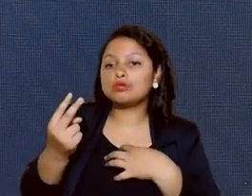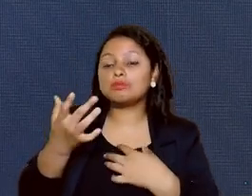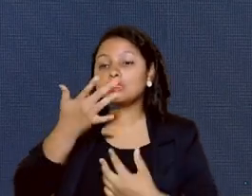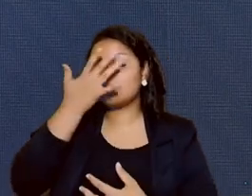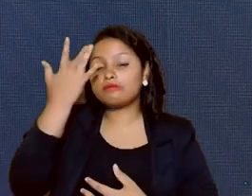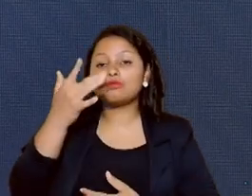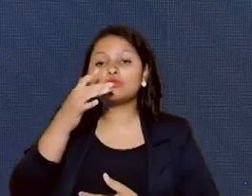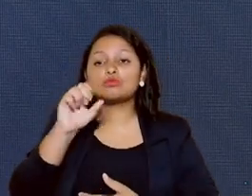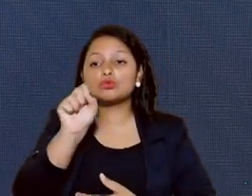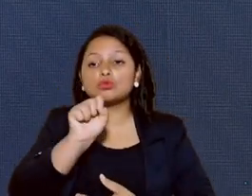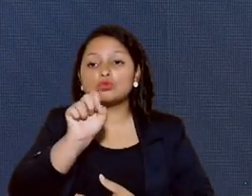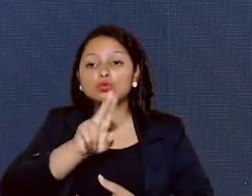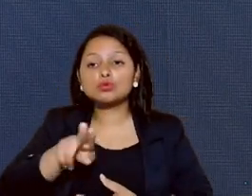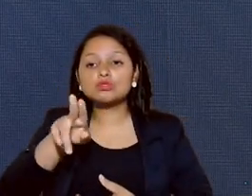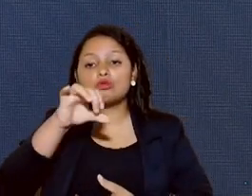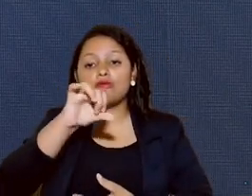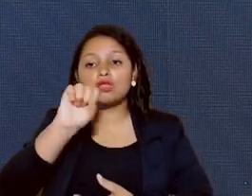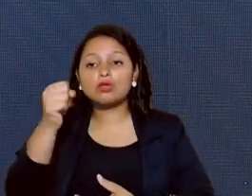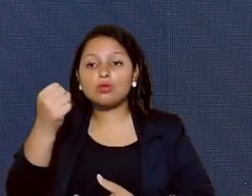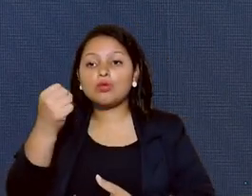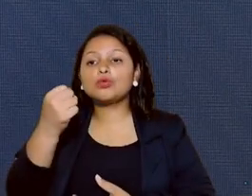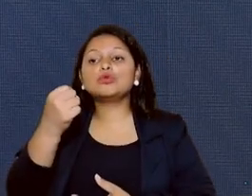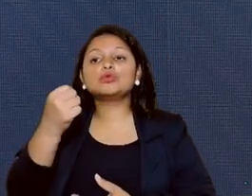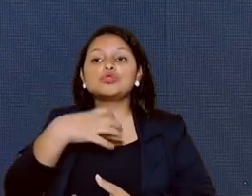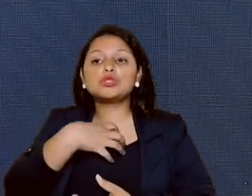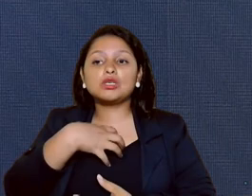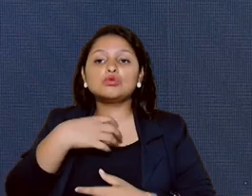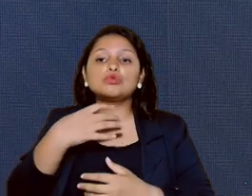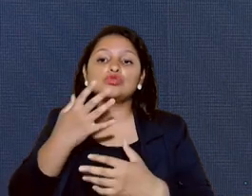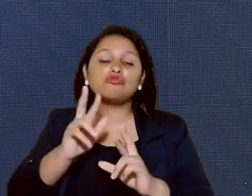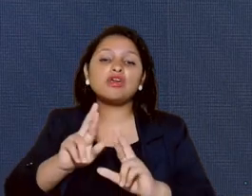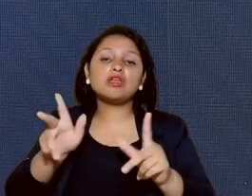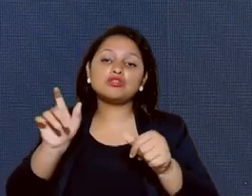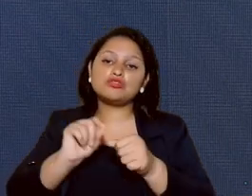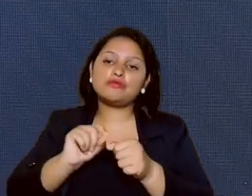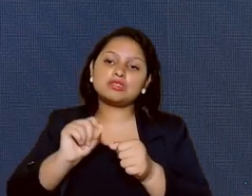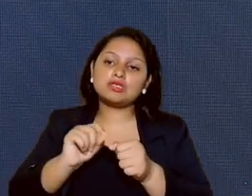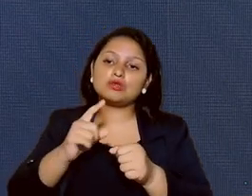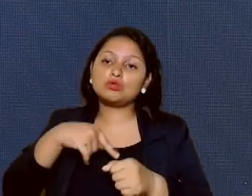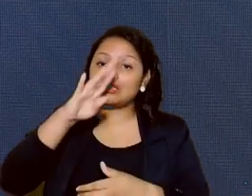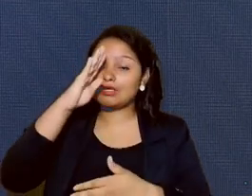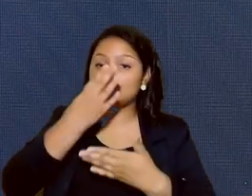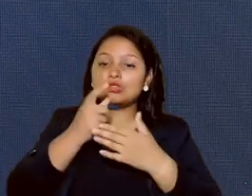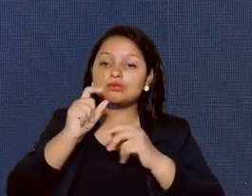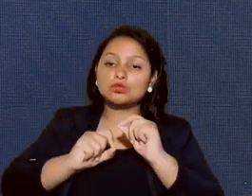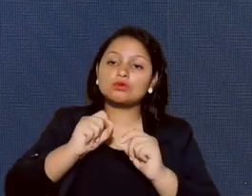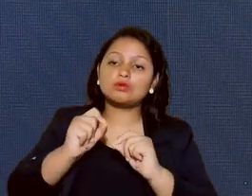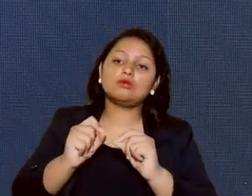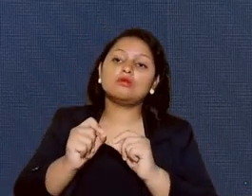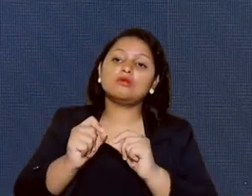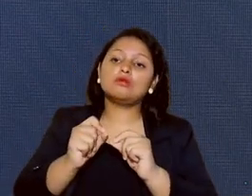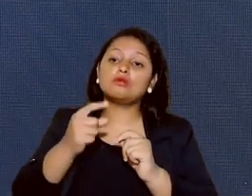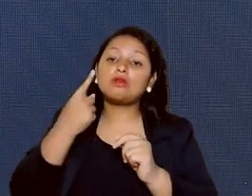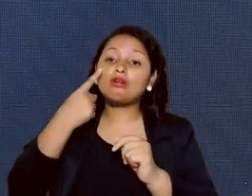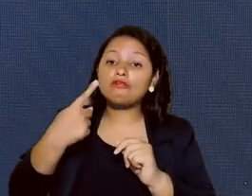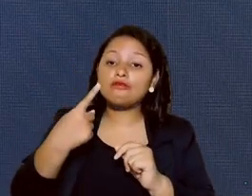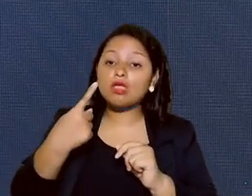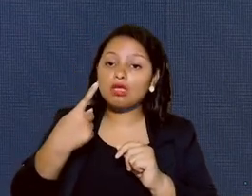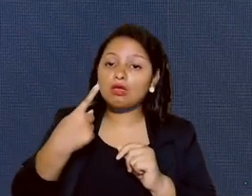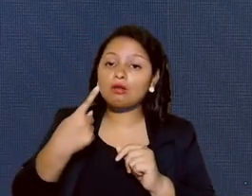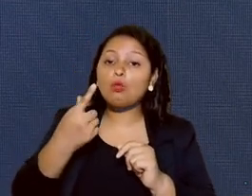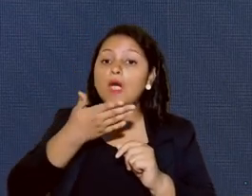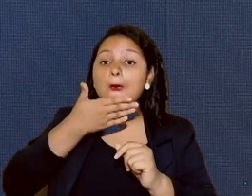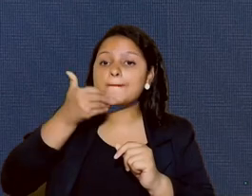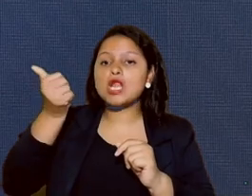e vai usar super bem também então assim Acho que a gente acredita que você tem que você tem que prover a melhor certo o melhor